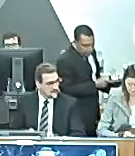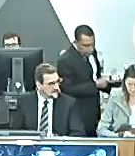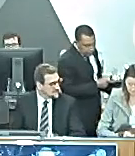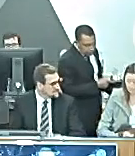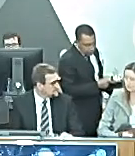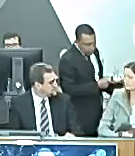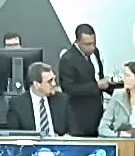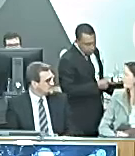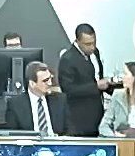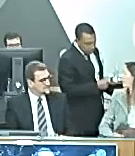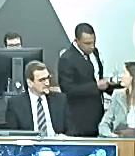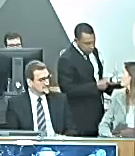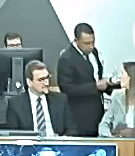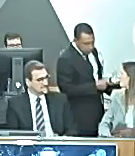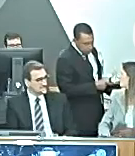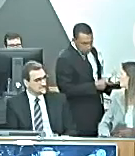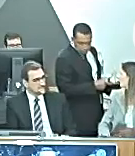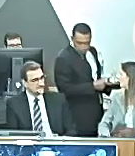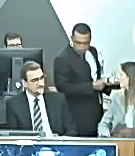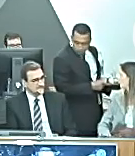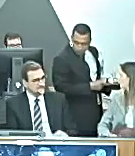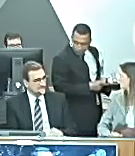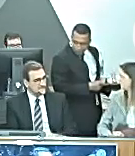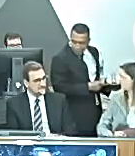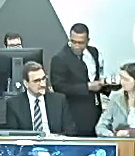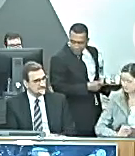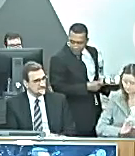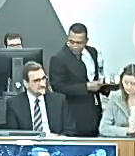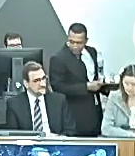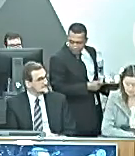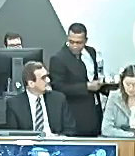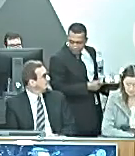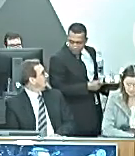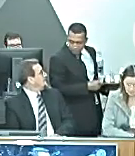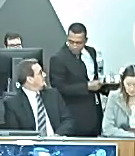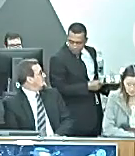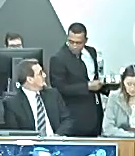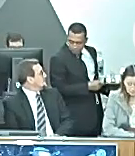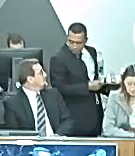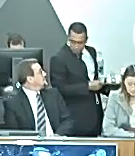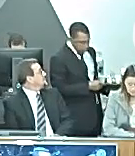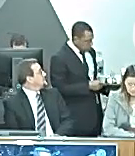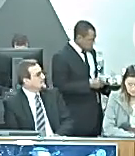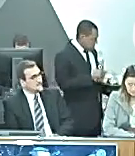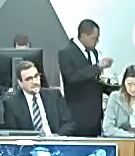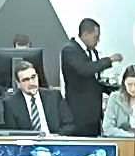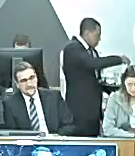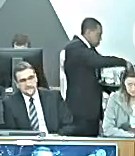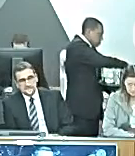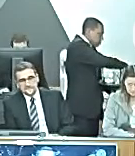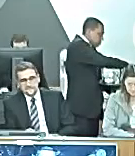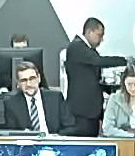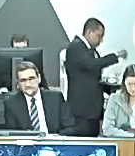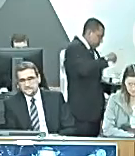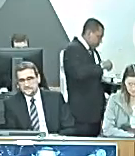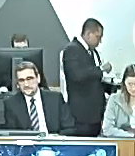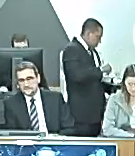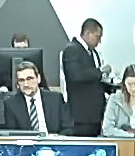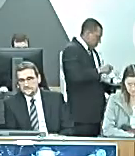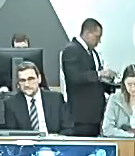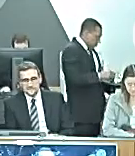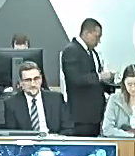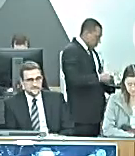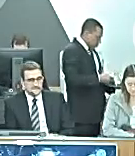reunião que nós debatemos isso vocês lembram o secretário que esteve a gente fez um debate longo sobre a matéria